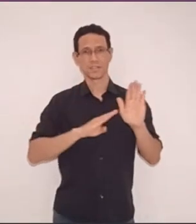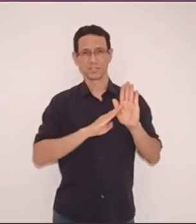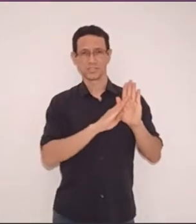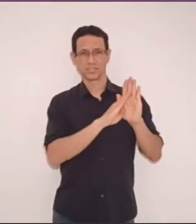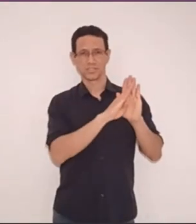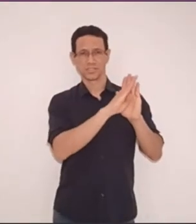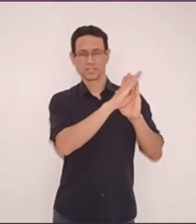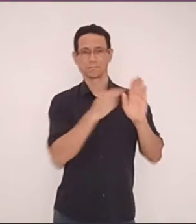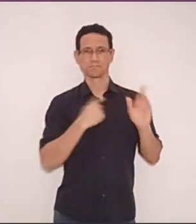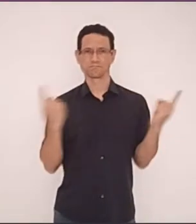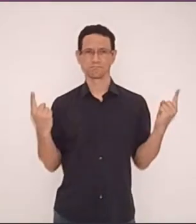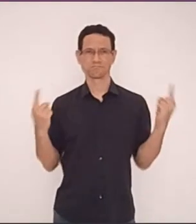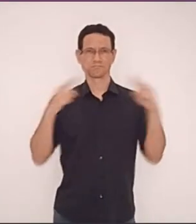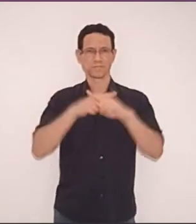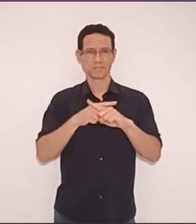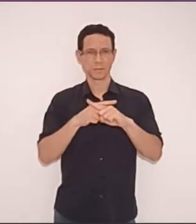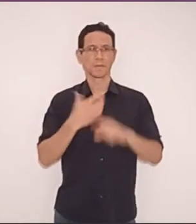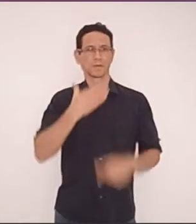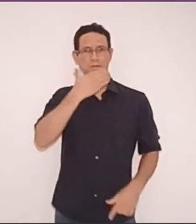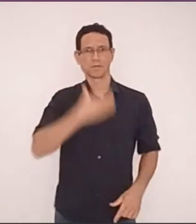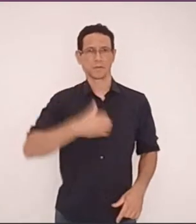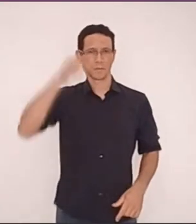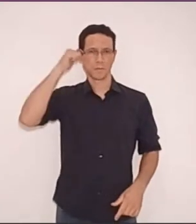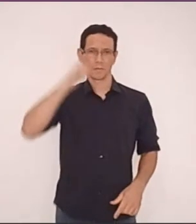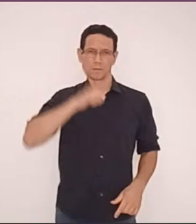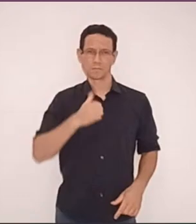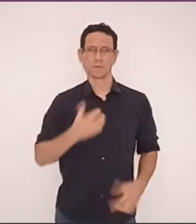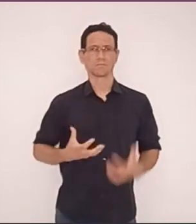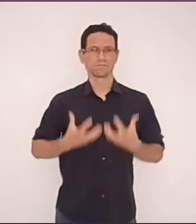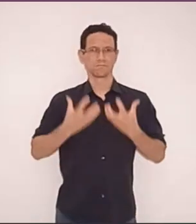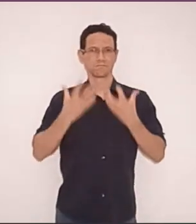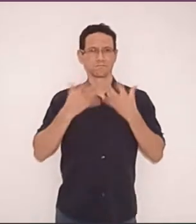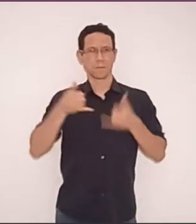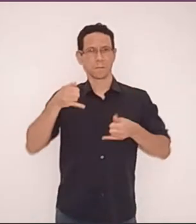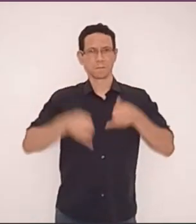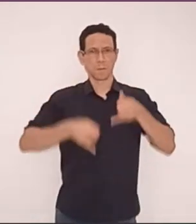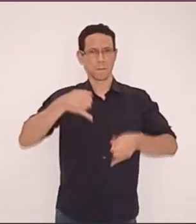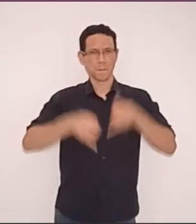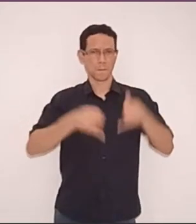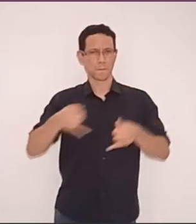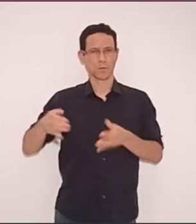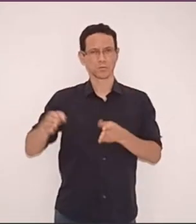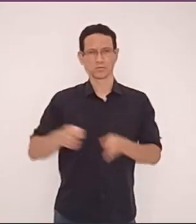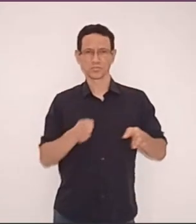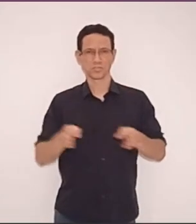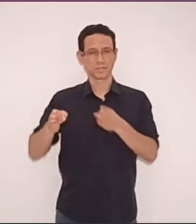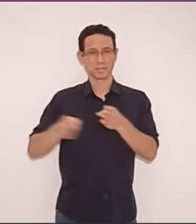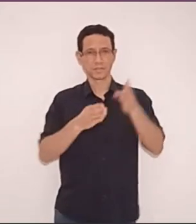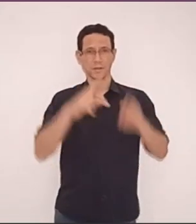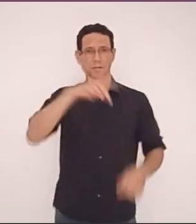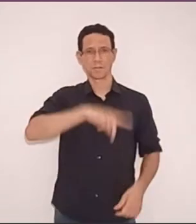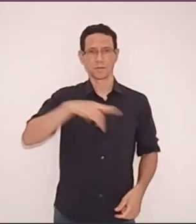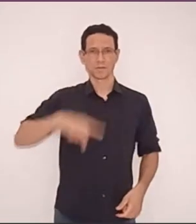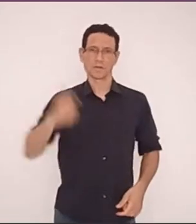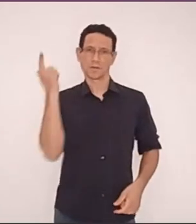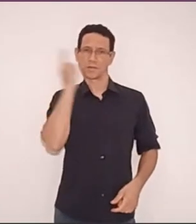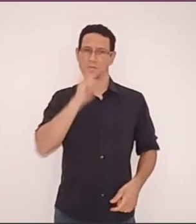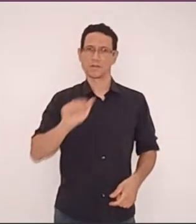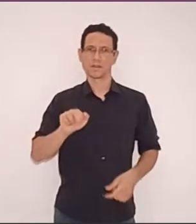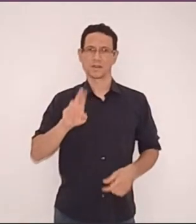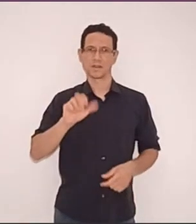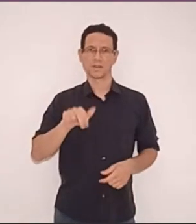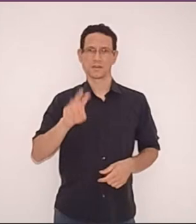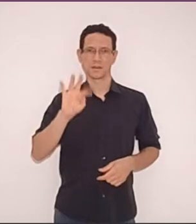de Pato mulher de orgulho a pena Diva Aquino Caio salto tocando palco a sua professora graças ao Arauto